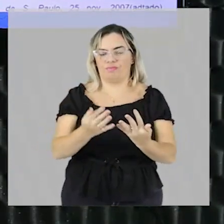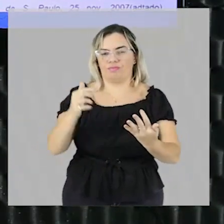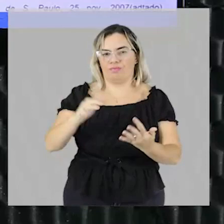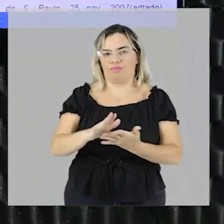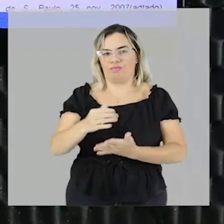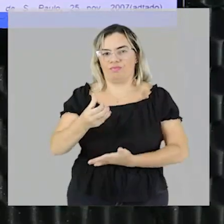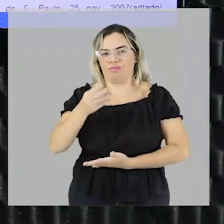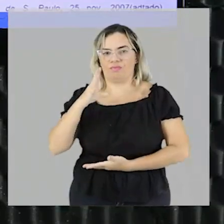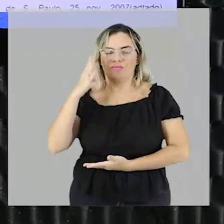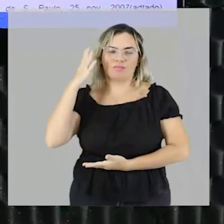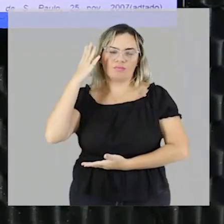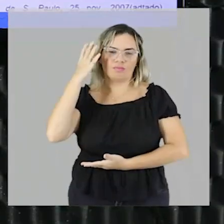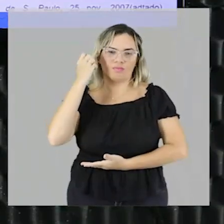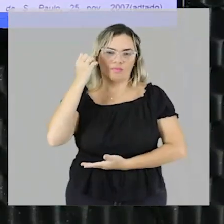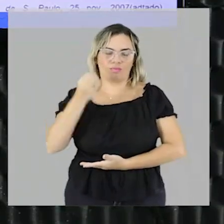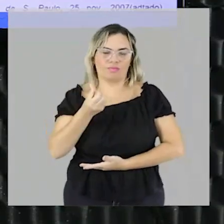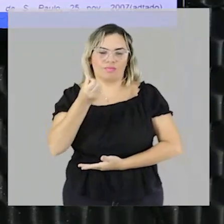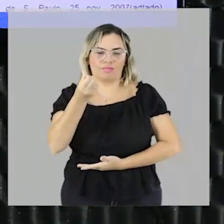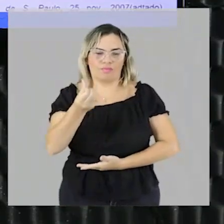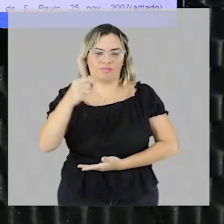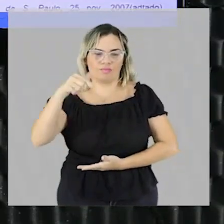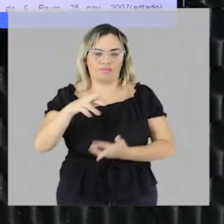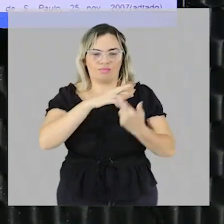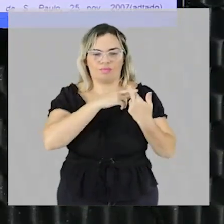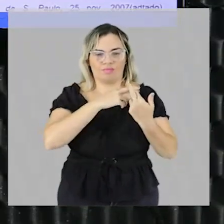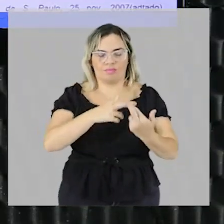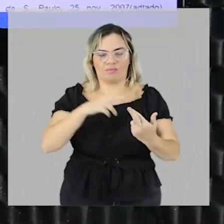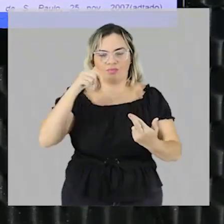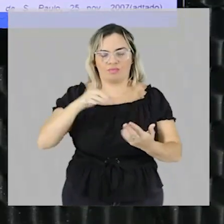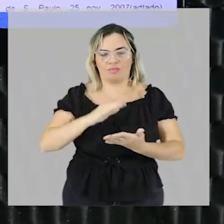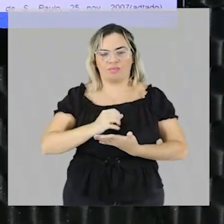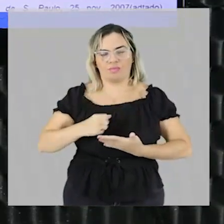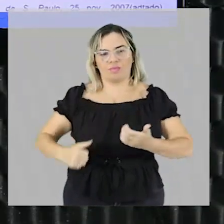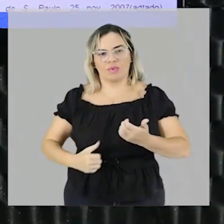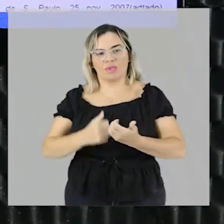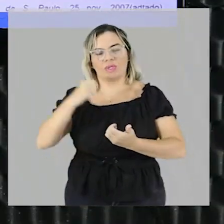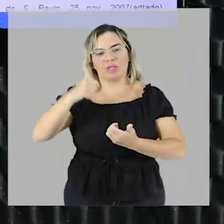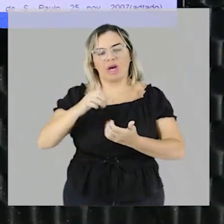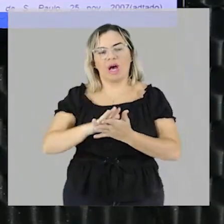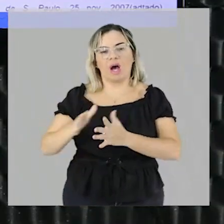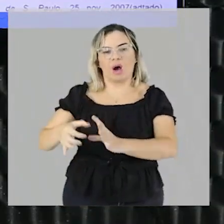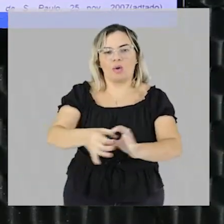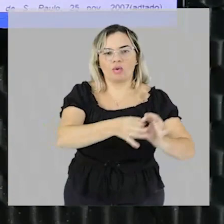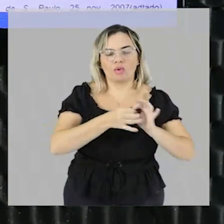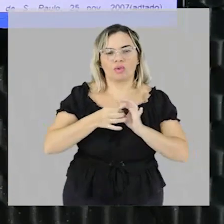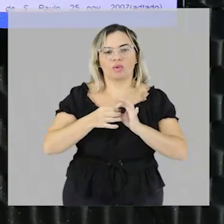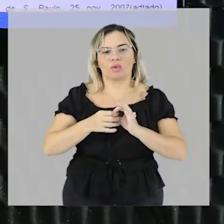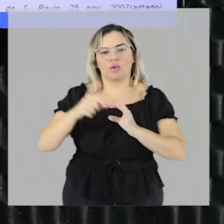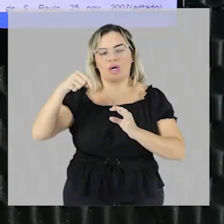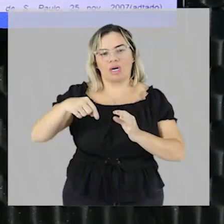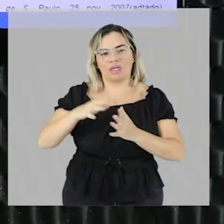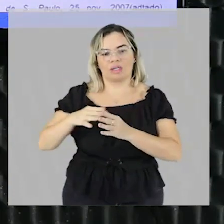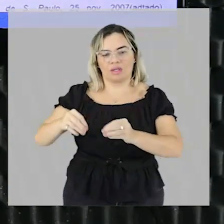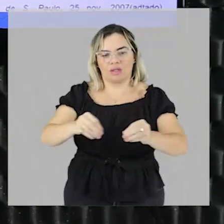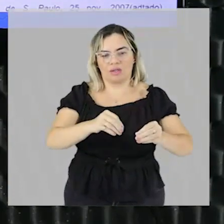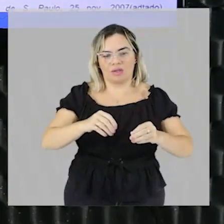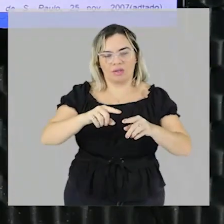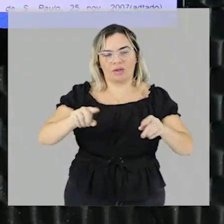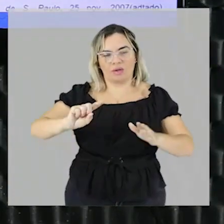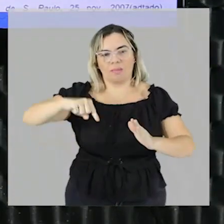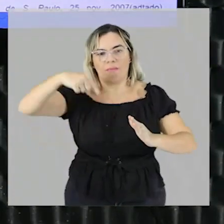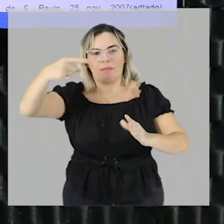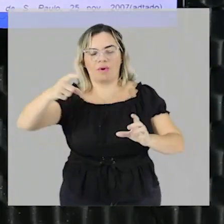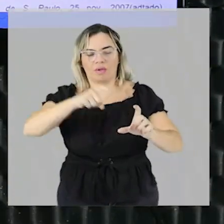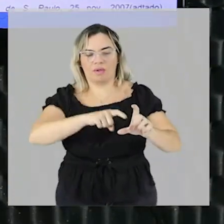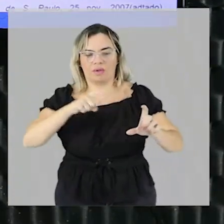VI, teriam sido responsáveis por sustentar a unidade territorial que foi sustentada no Brasil no pós-dependência. O texto